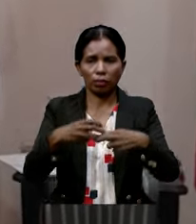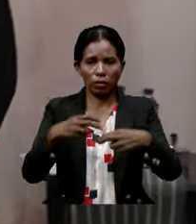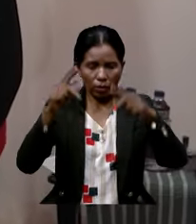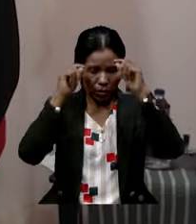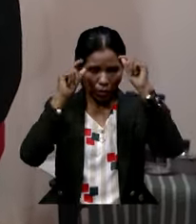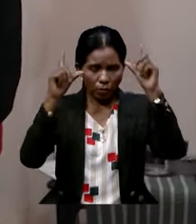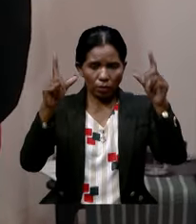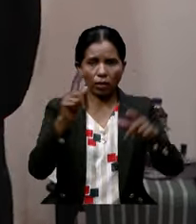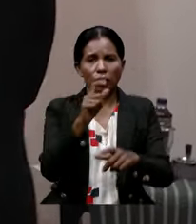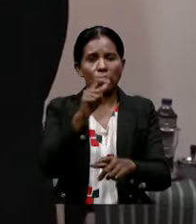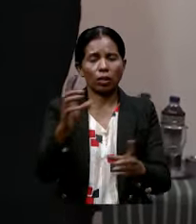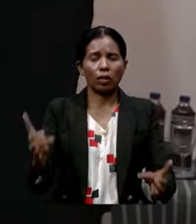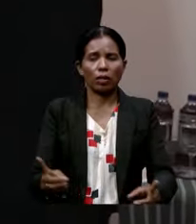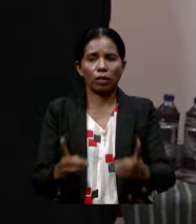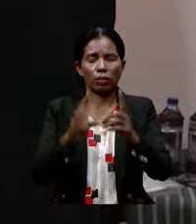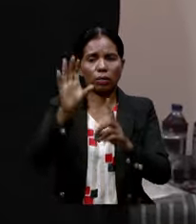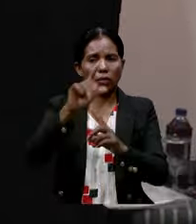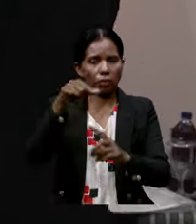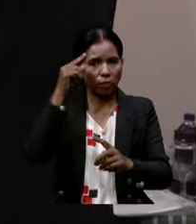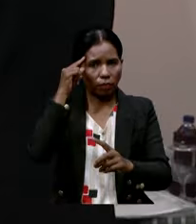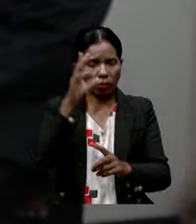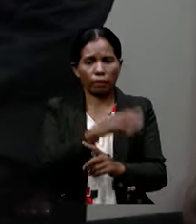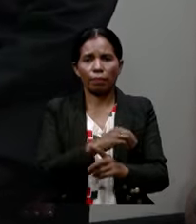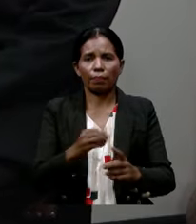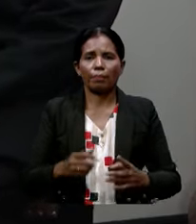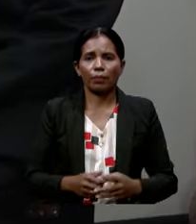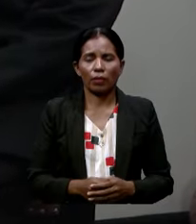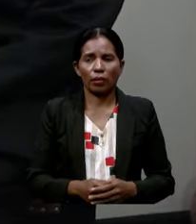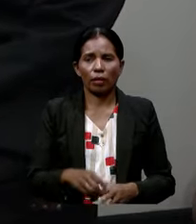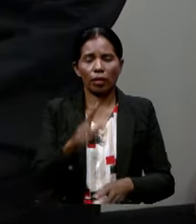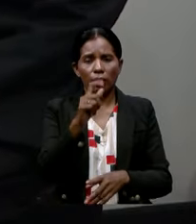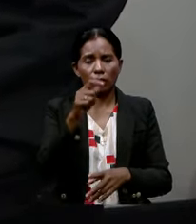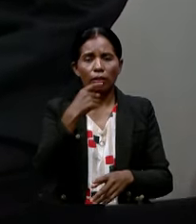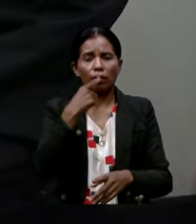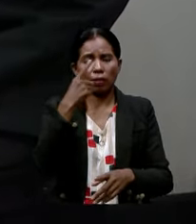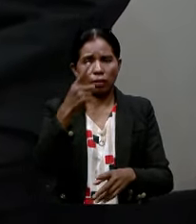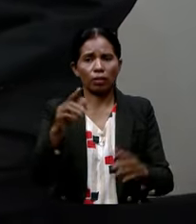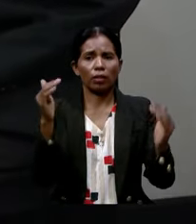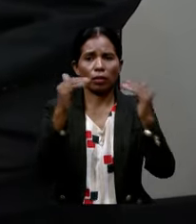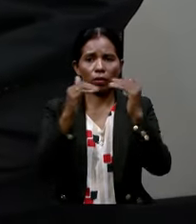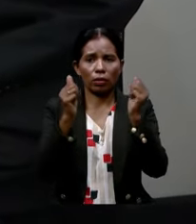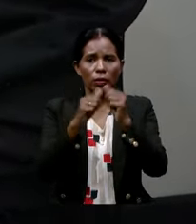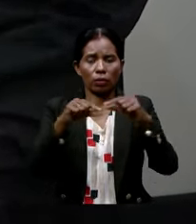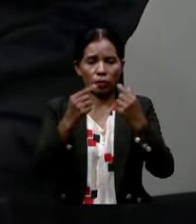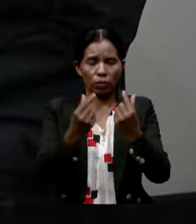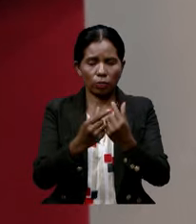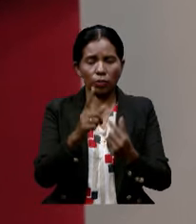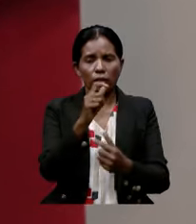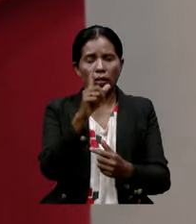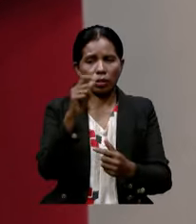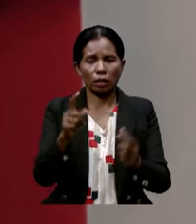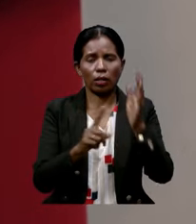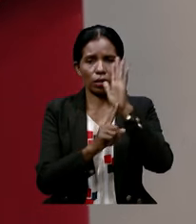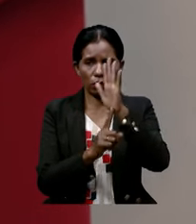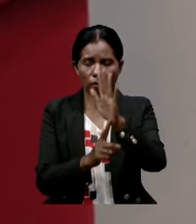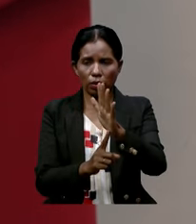Telecom enfrenta durante o Pacific governo. A foi um encontro CEO Timor Telecom Hateten e a Sorumutu, a equipa Timor Telecom introduz